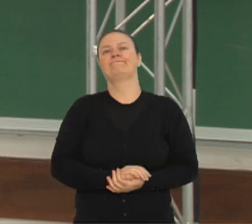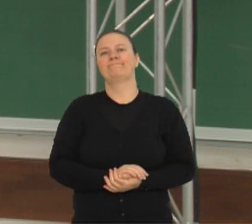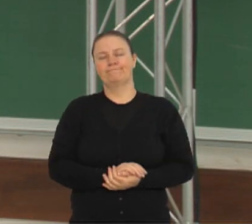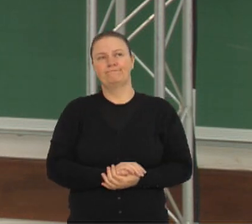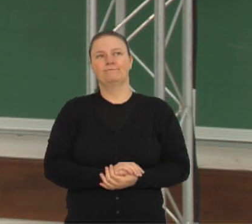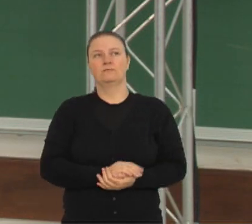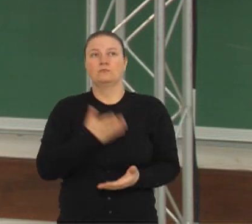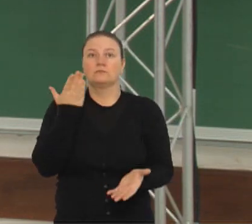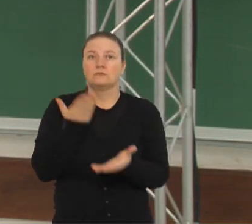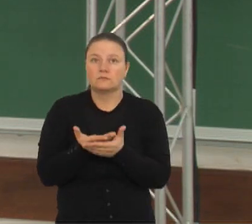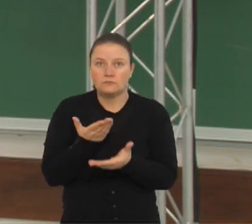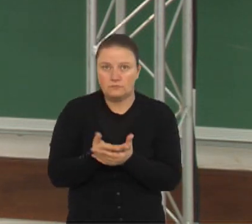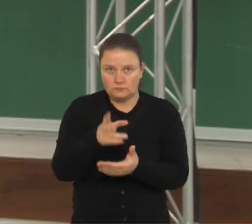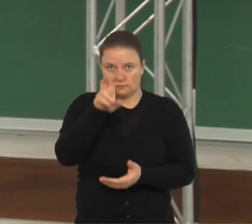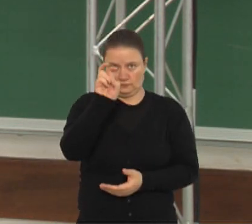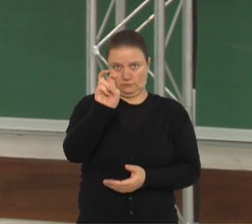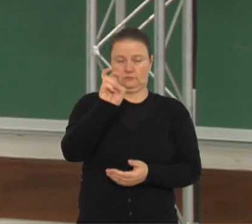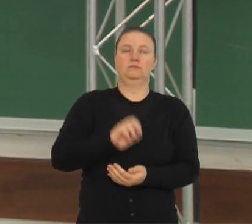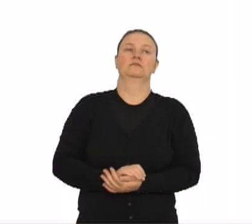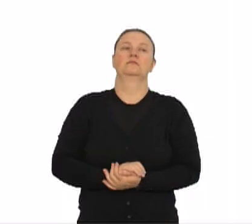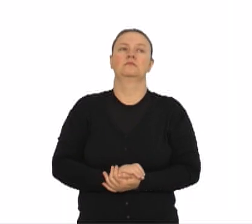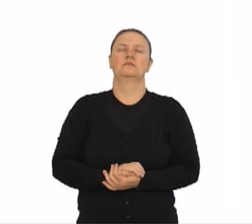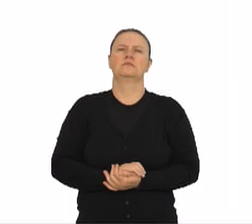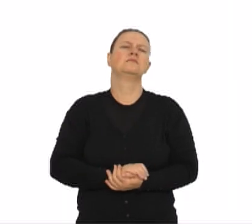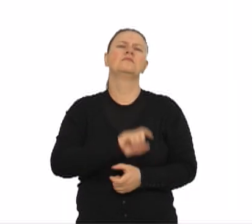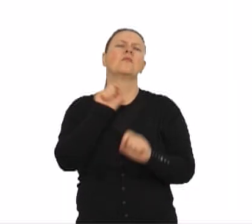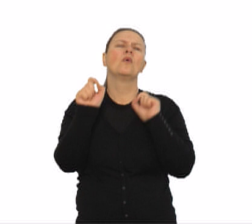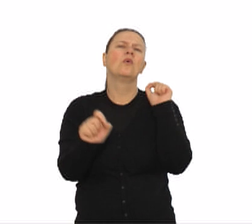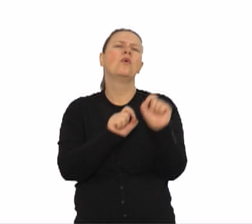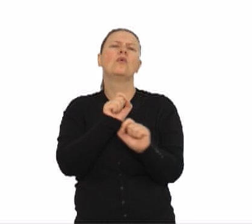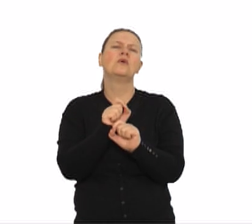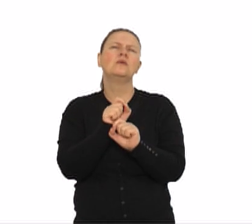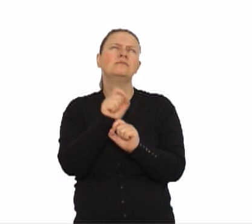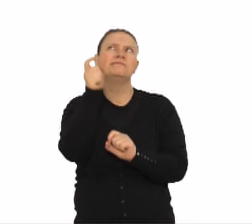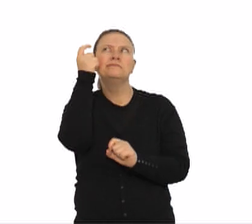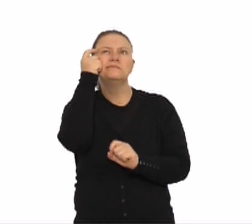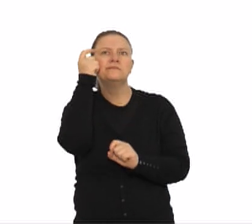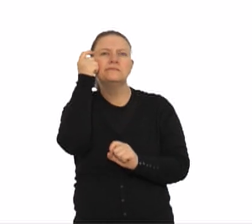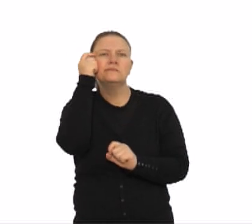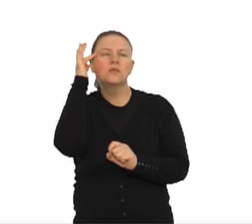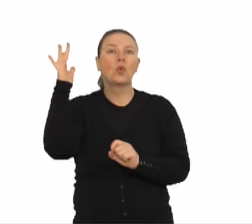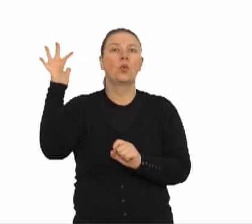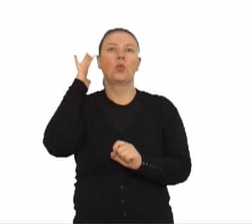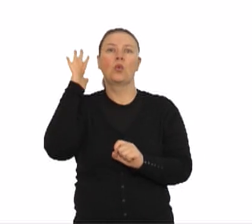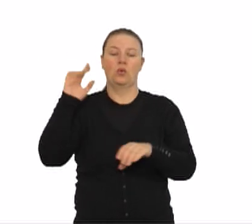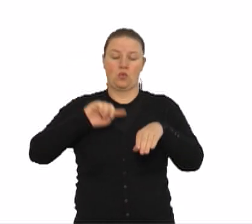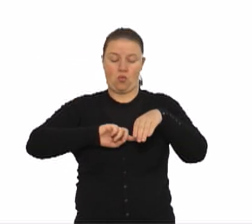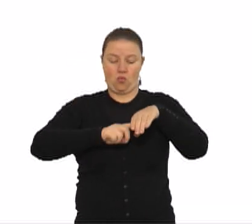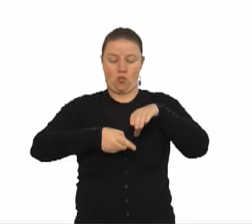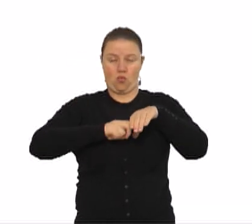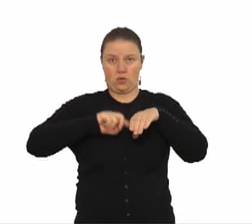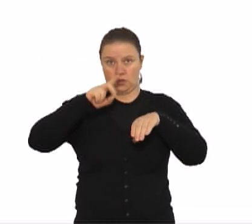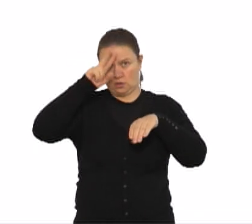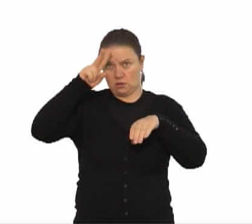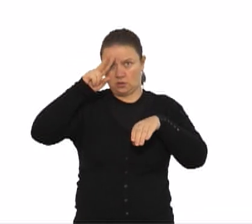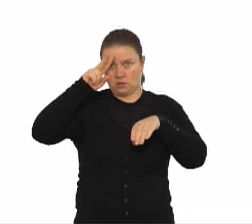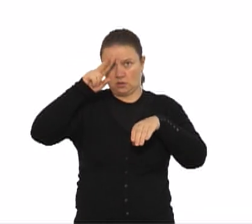Aula 5. Que conclusão podemos tirar do mito da caverna?